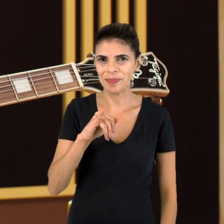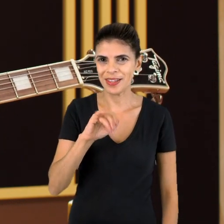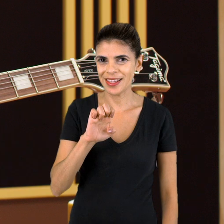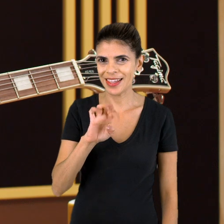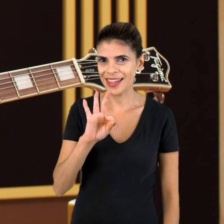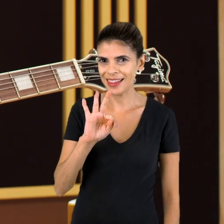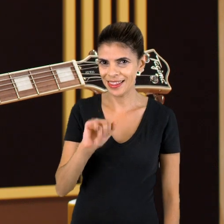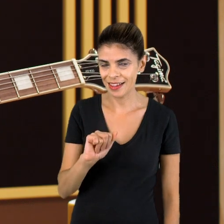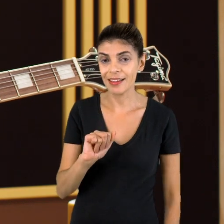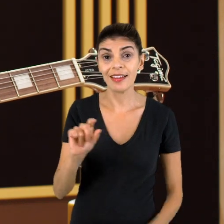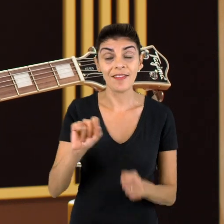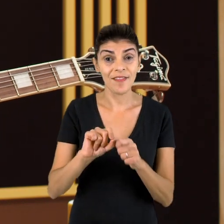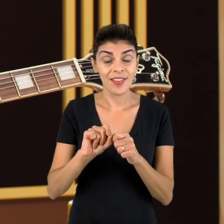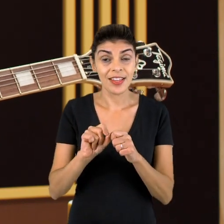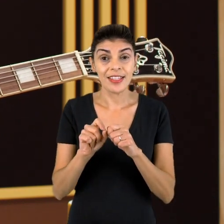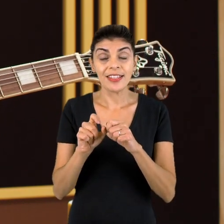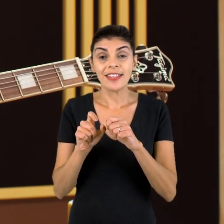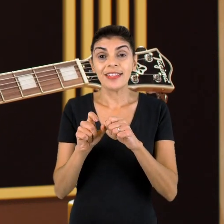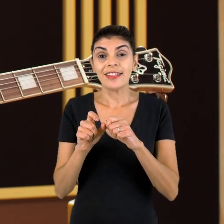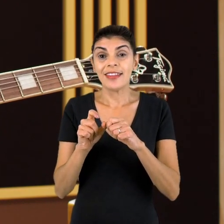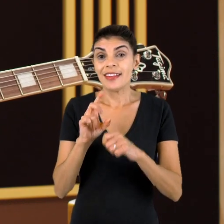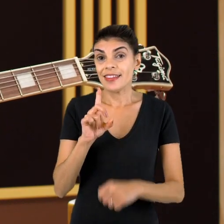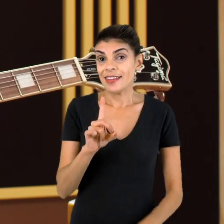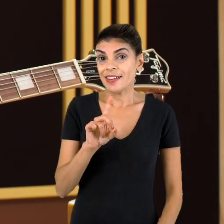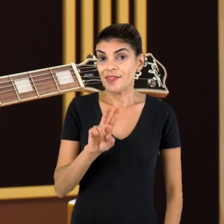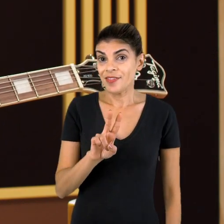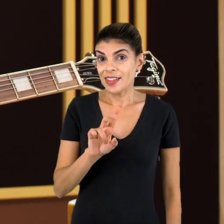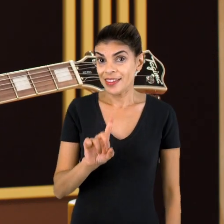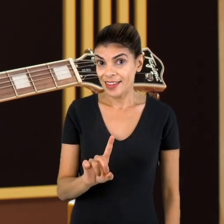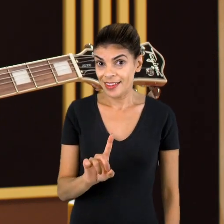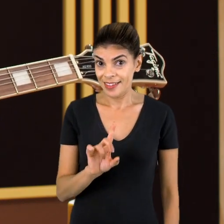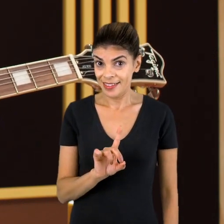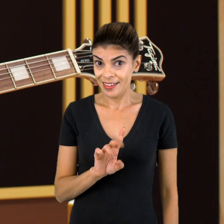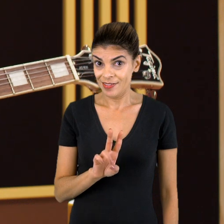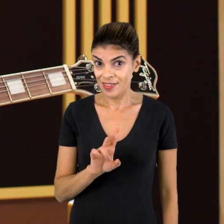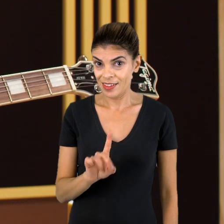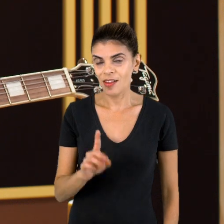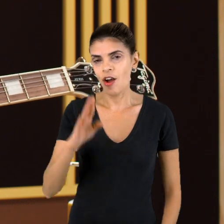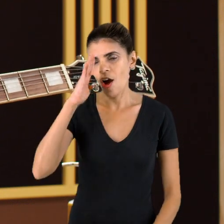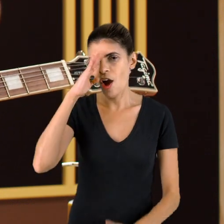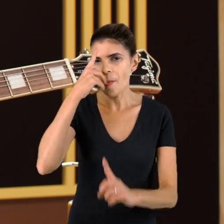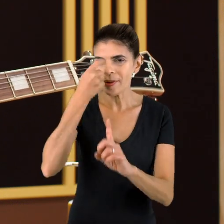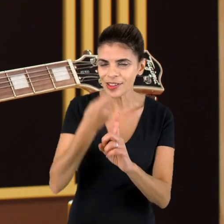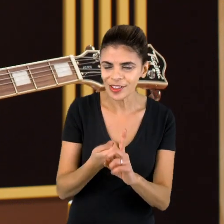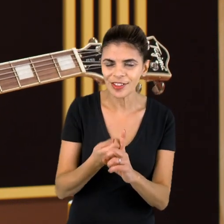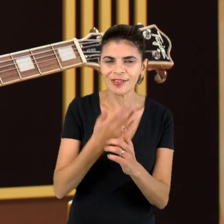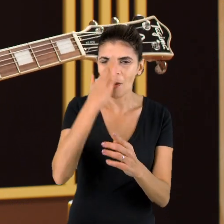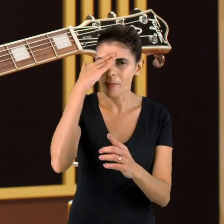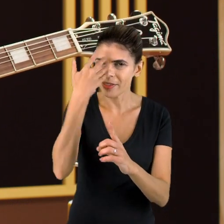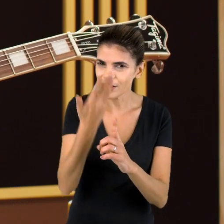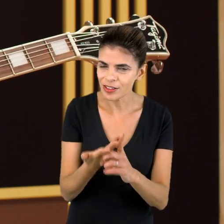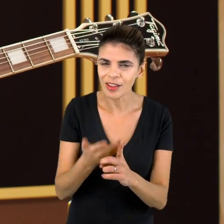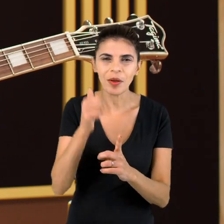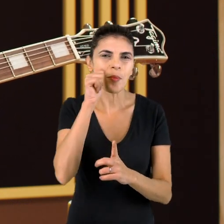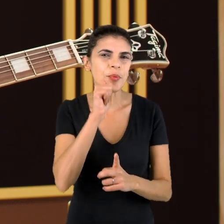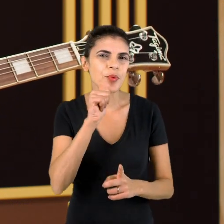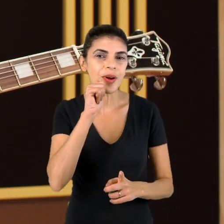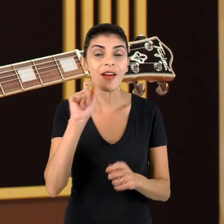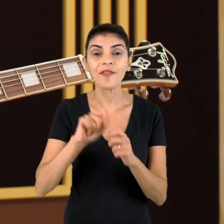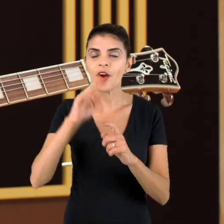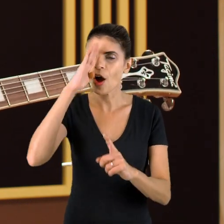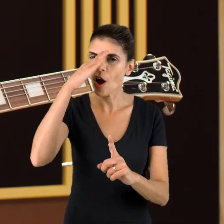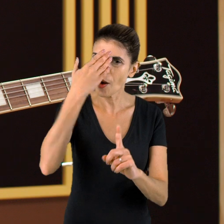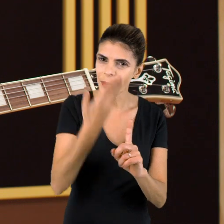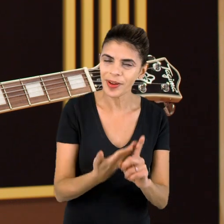Pietá, quando ele fez o DVD depois, né? Sim. Homenageando as mulheres e as coisas. Ele fez uma homenagem à